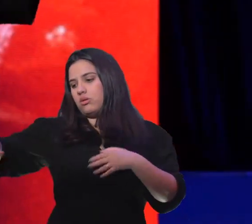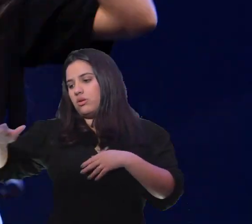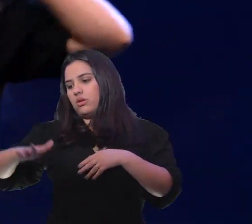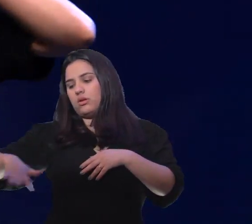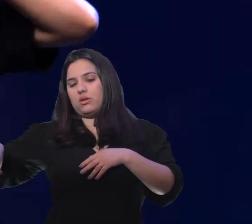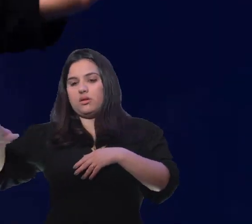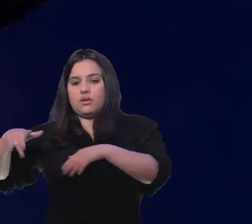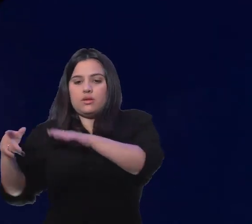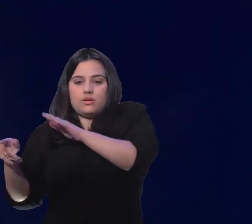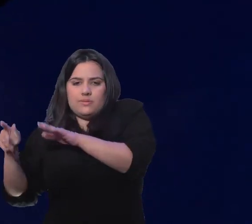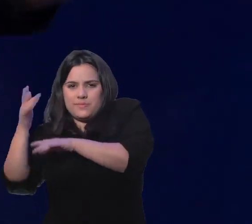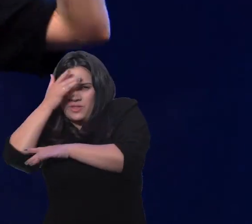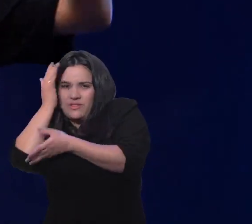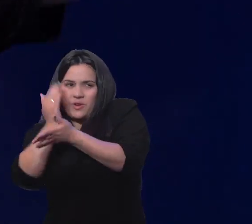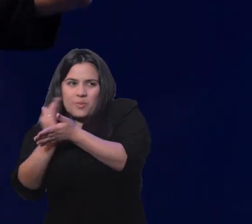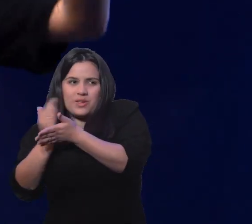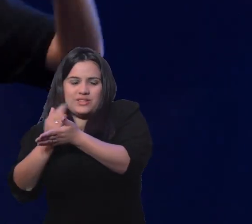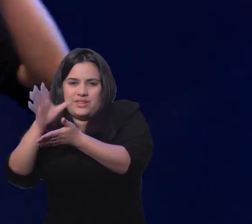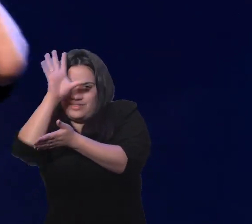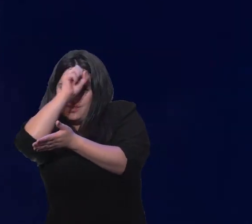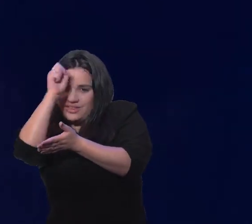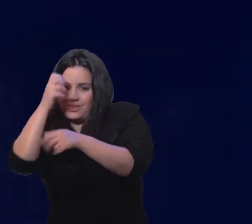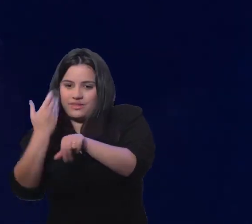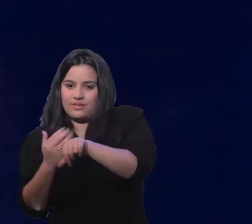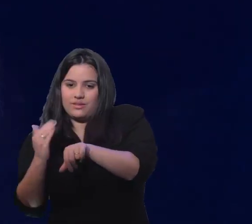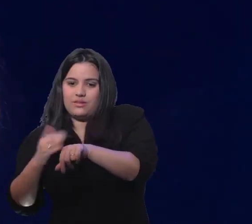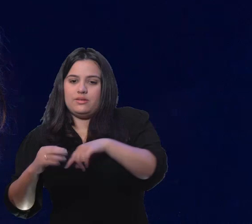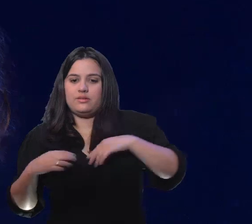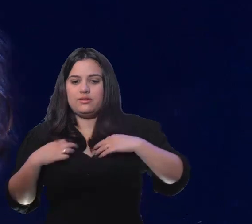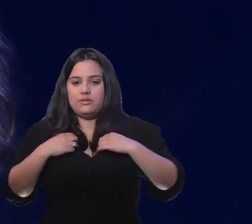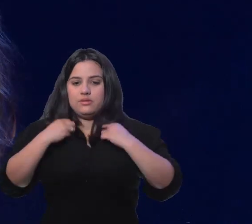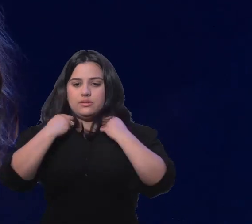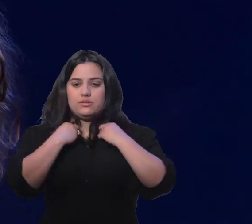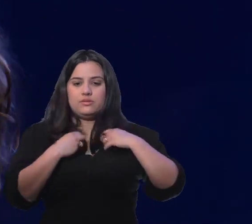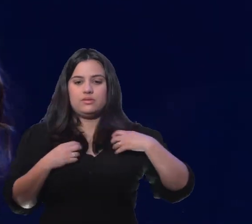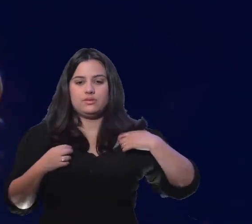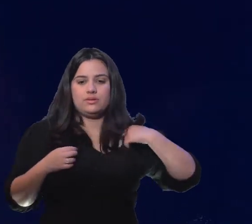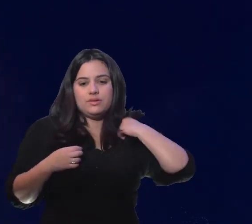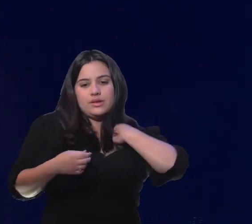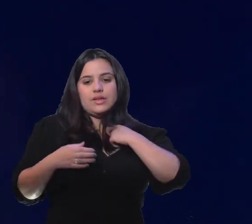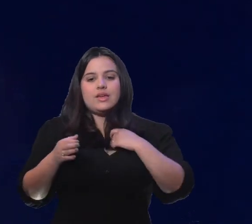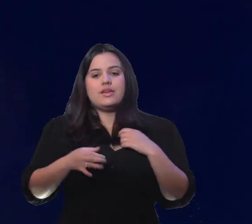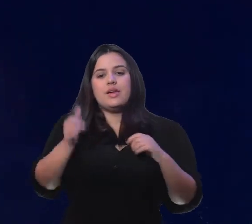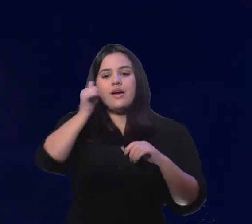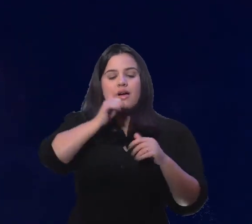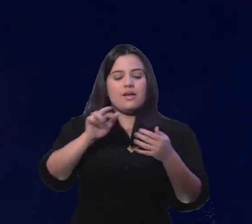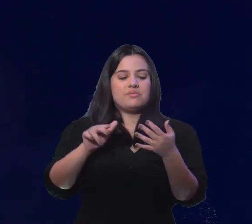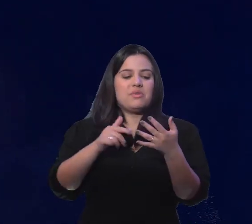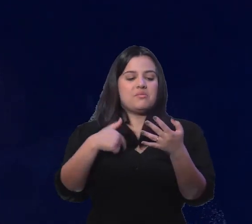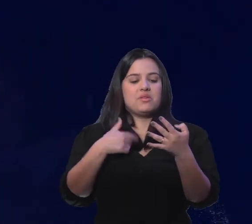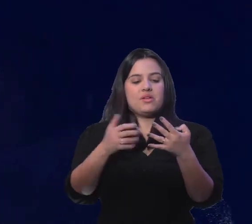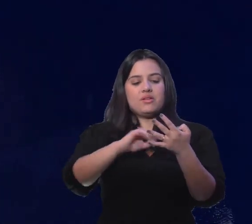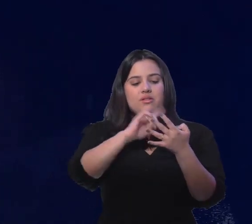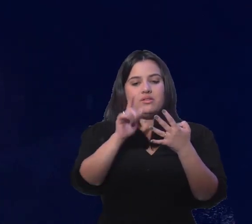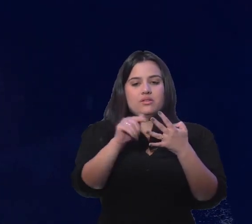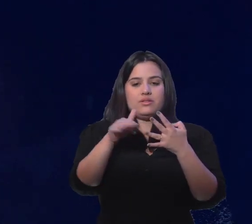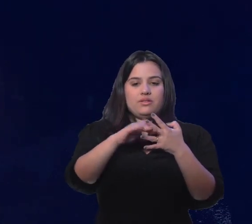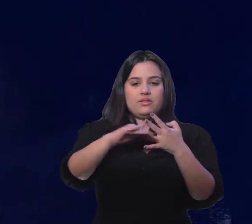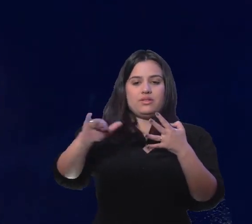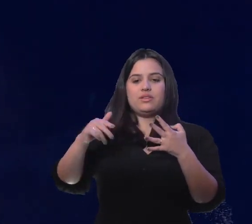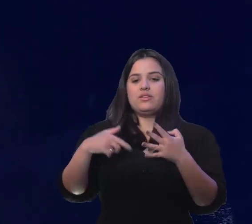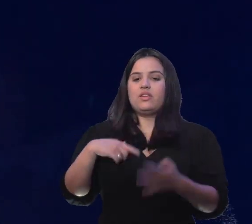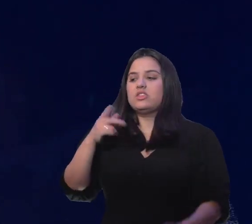galera que estava começando, aprendendo, ficava lá aprendendo, né? E a minha irmã, tipo, ai, vamos na intermediária. E eu, tipo, a gente não